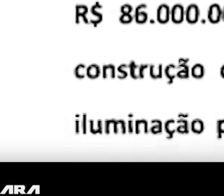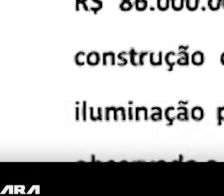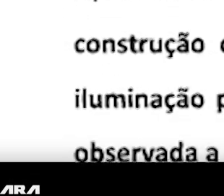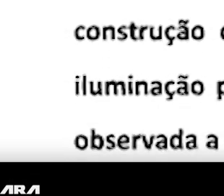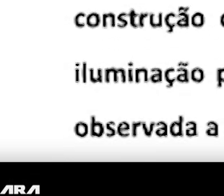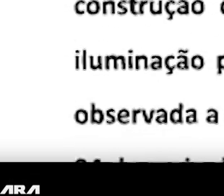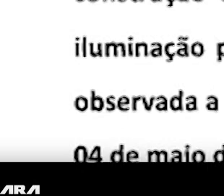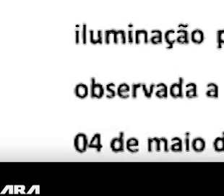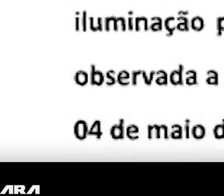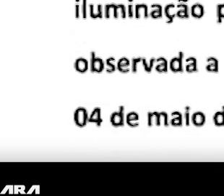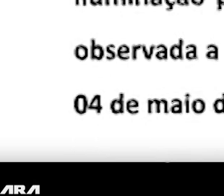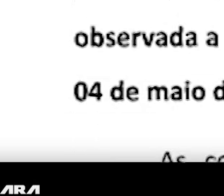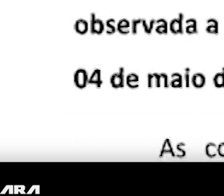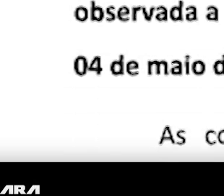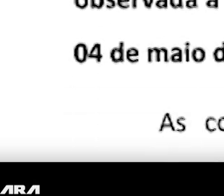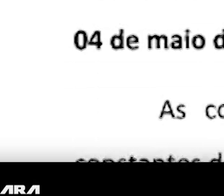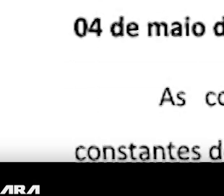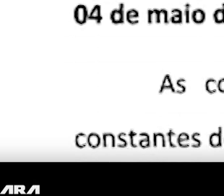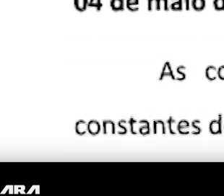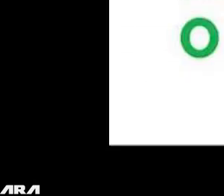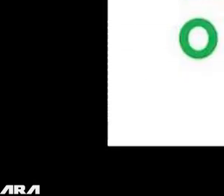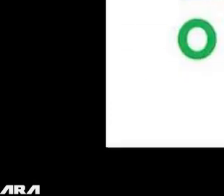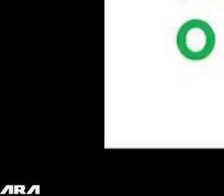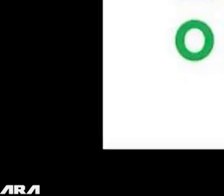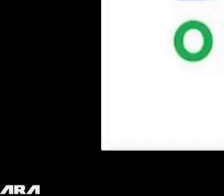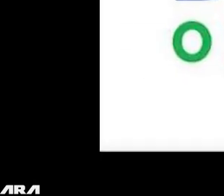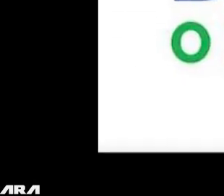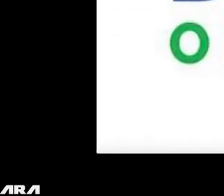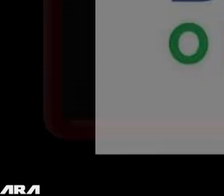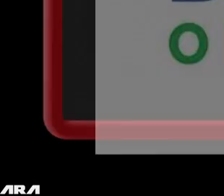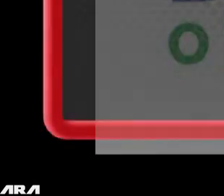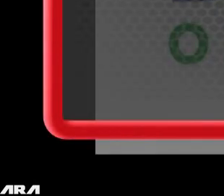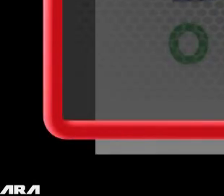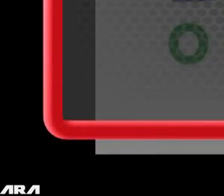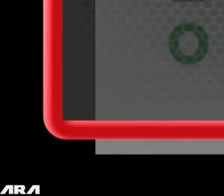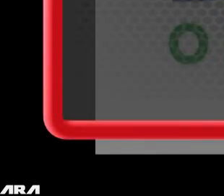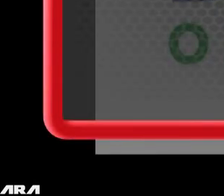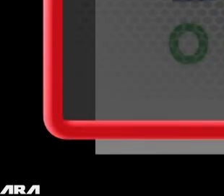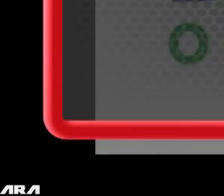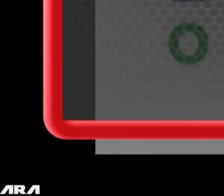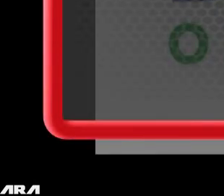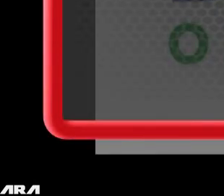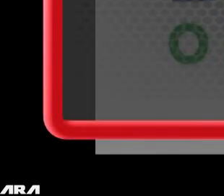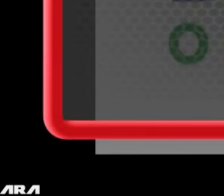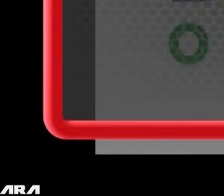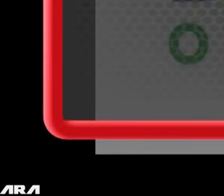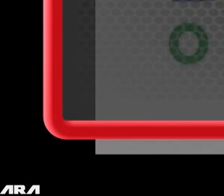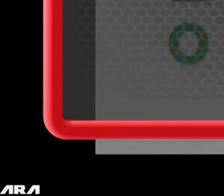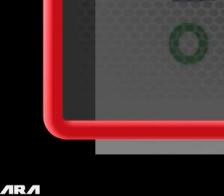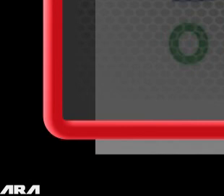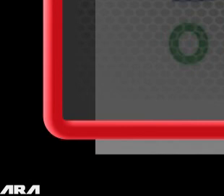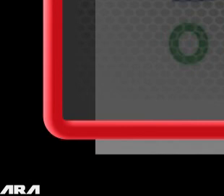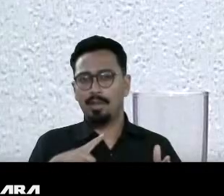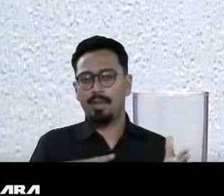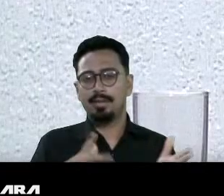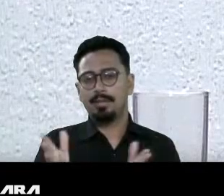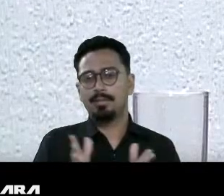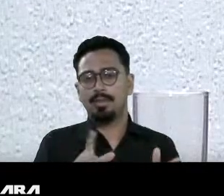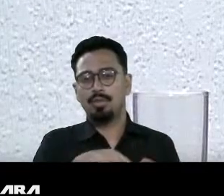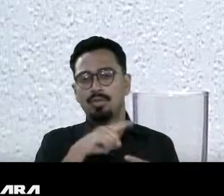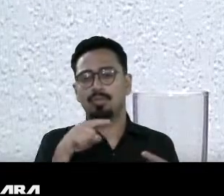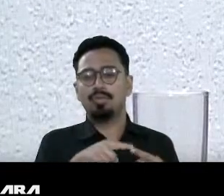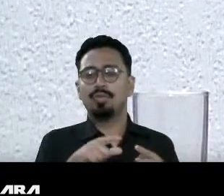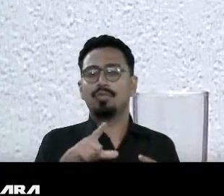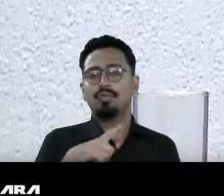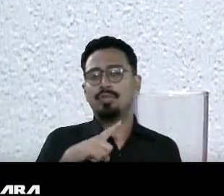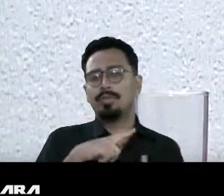de financiamento junto à Agência de Fomento do Estado de São Paulo, a Desenvolve SP, chegou em maio do ano passado e não estava muito claro. Na época,